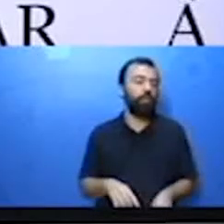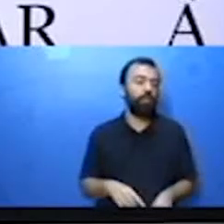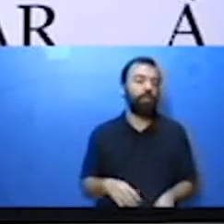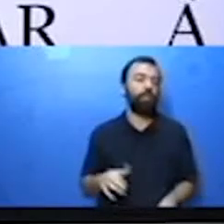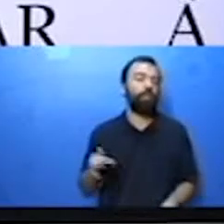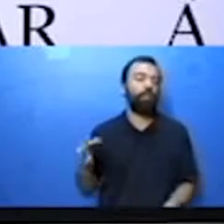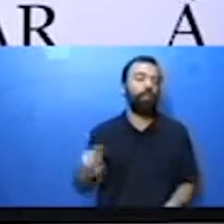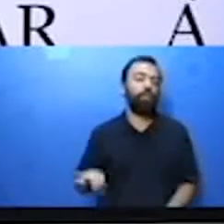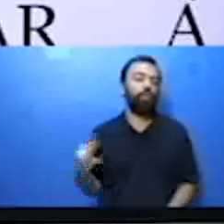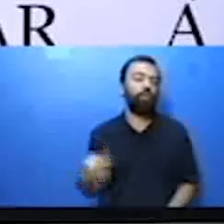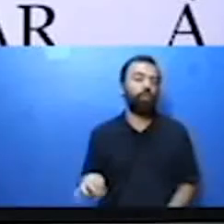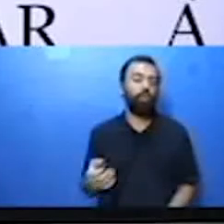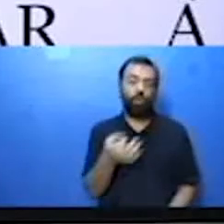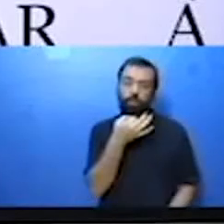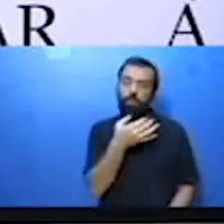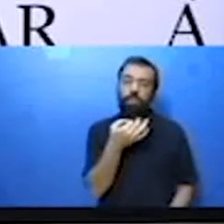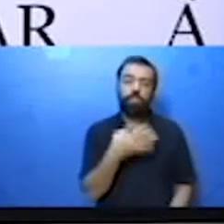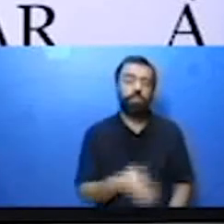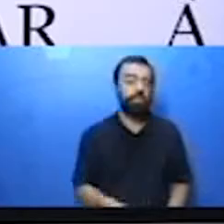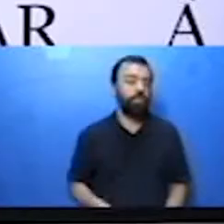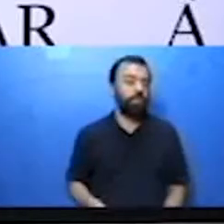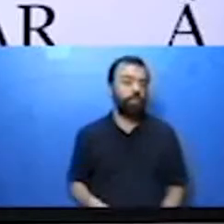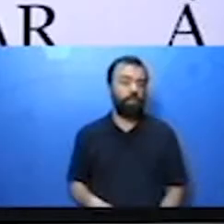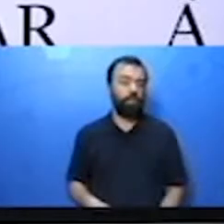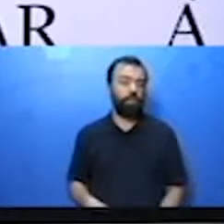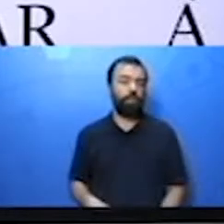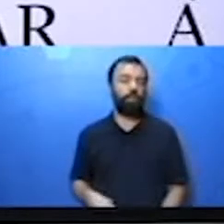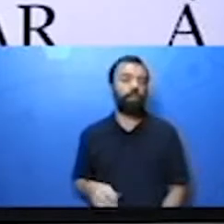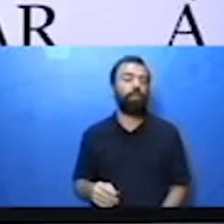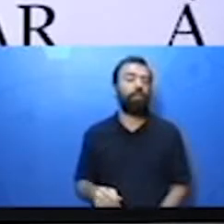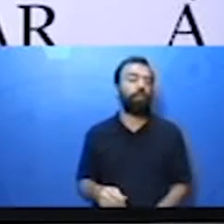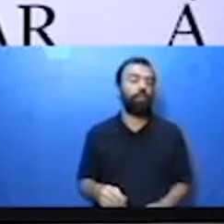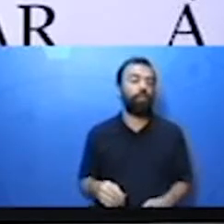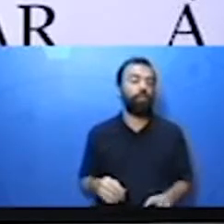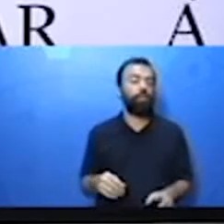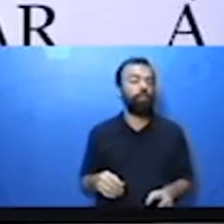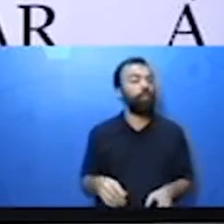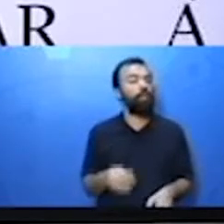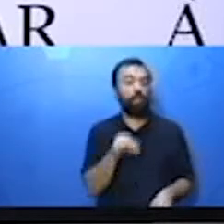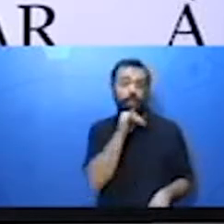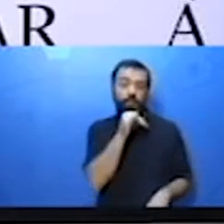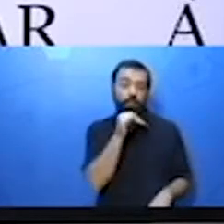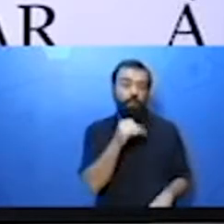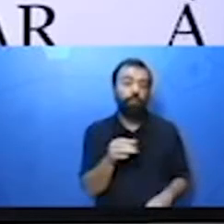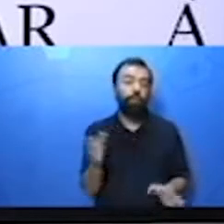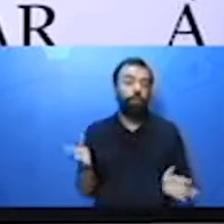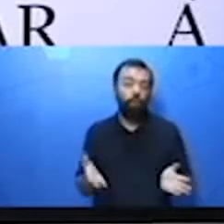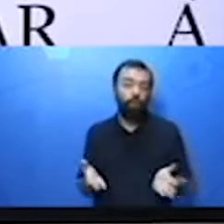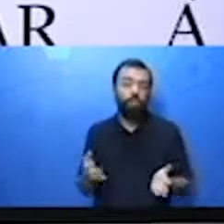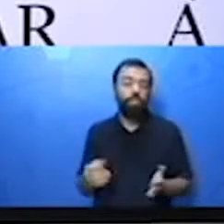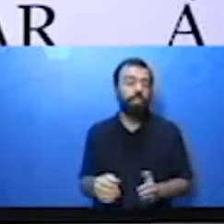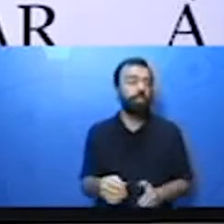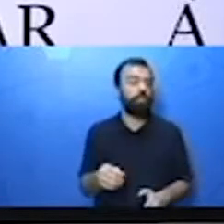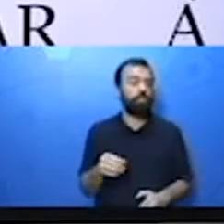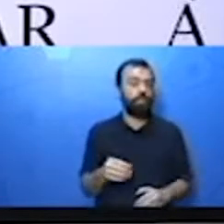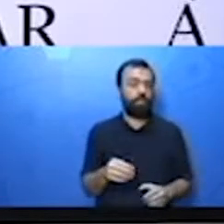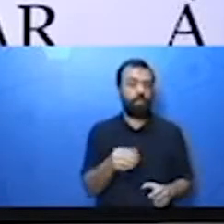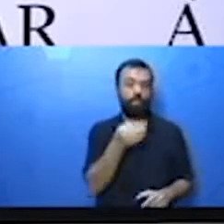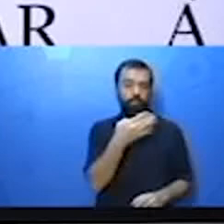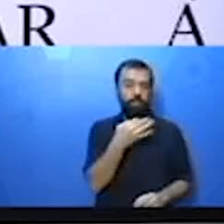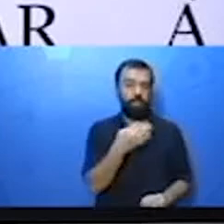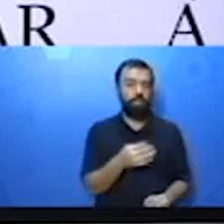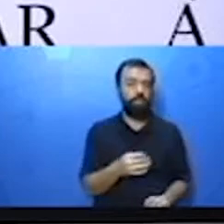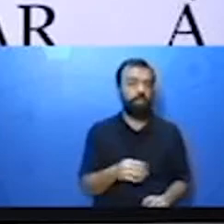dor. Frequentemente derivados da morfina. É uma droga fortíssima, a morfina,